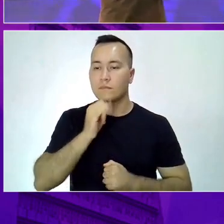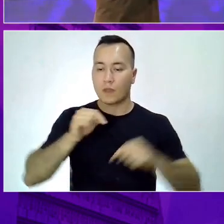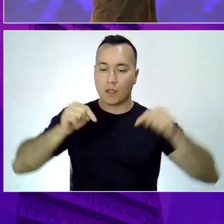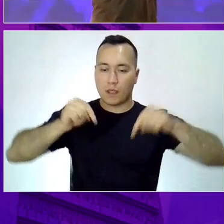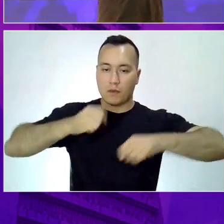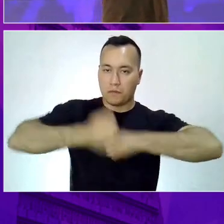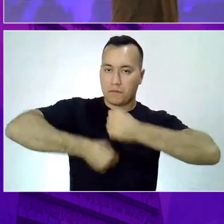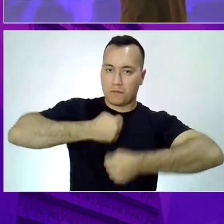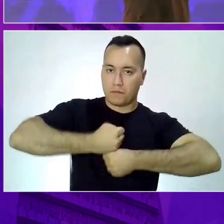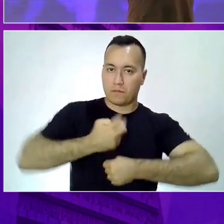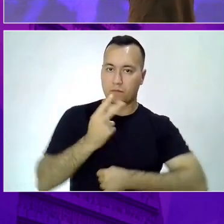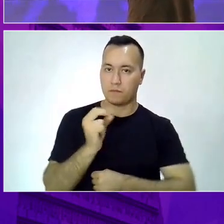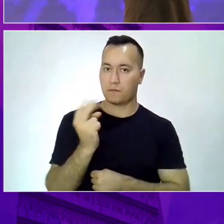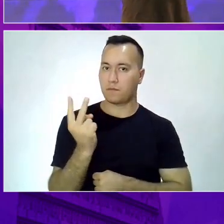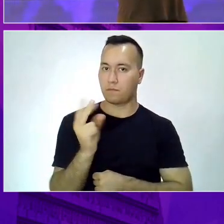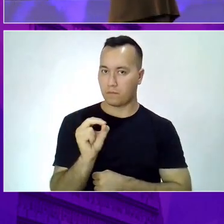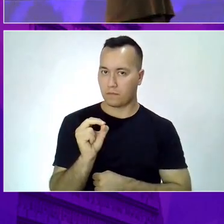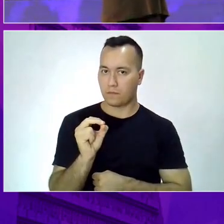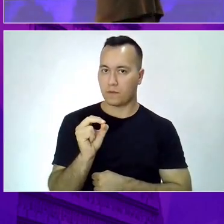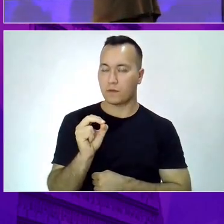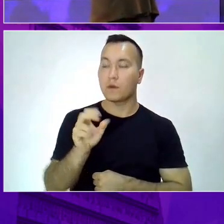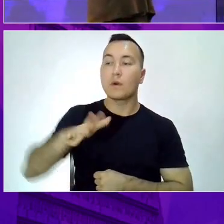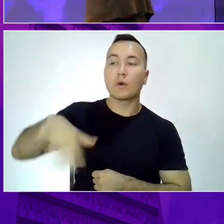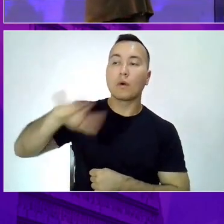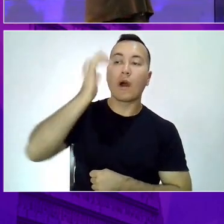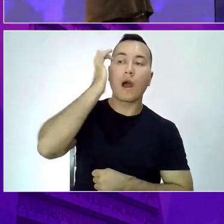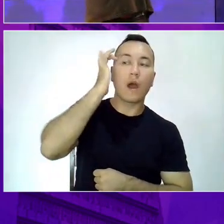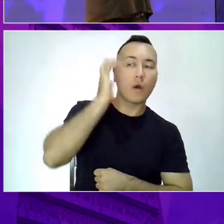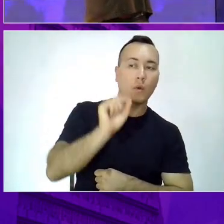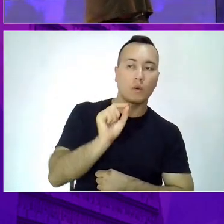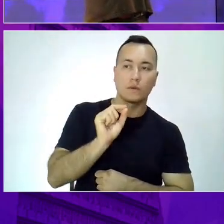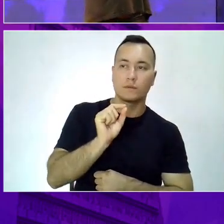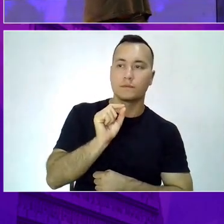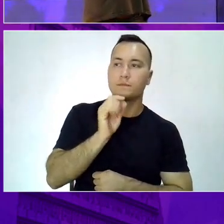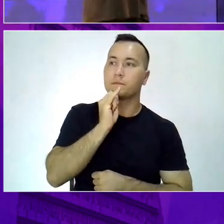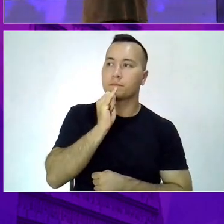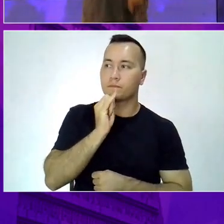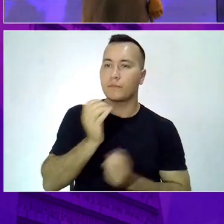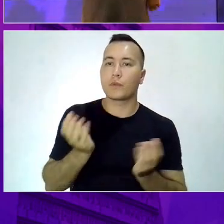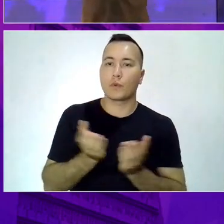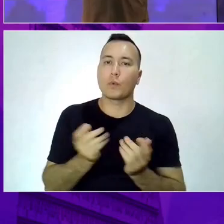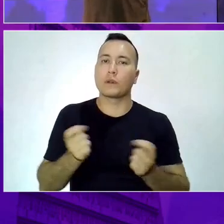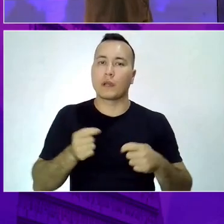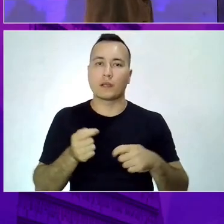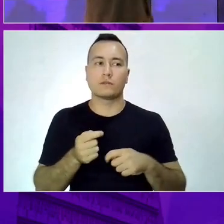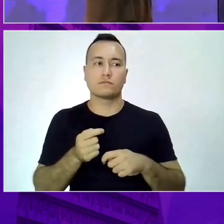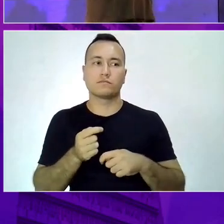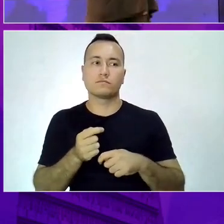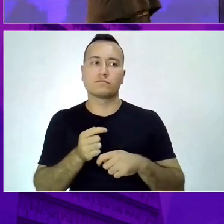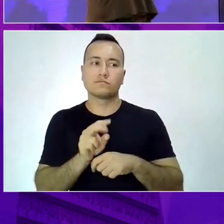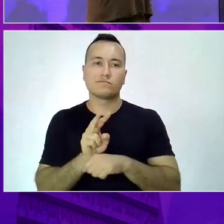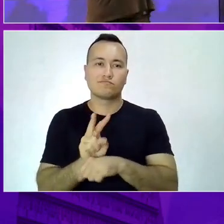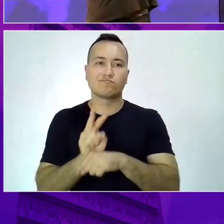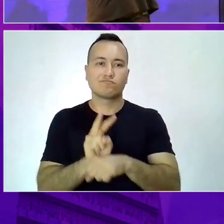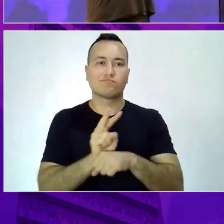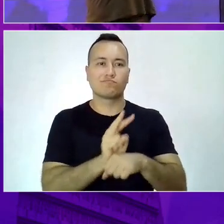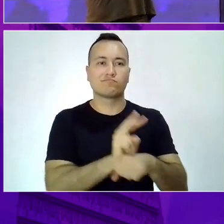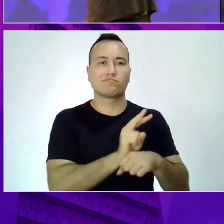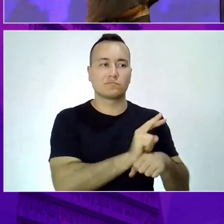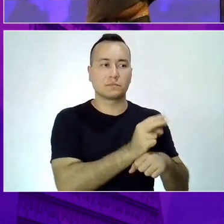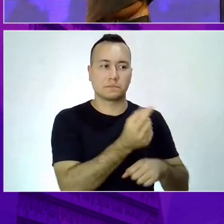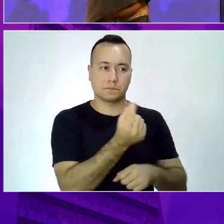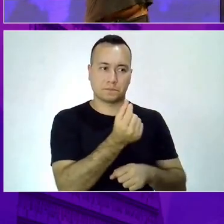o exponencial é legal, mas o que vem depois do exponencial? Porque não dá para,